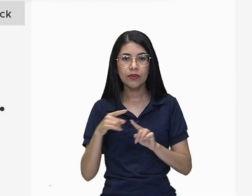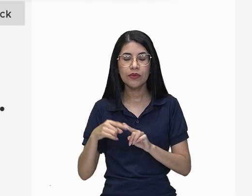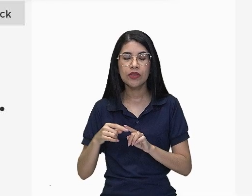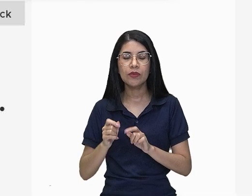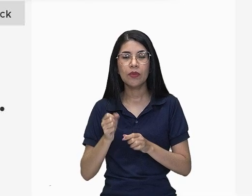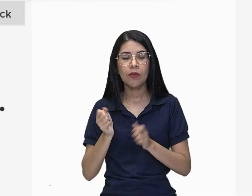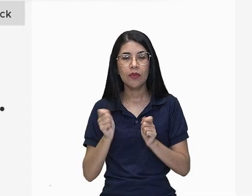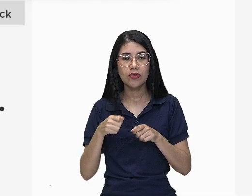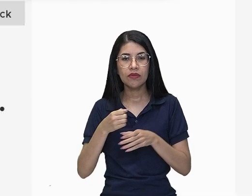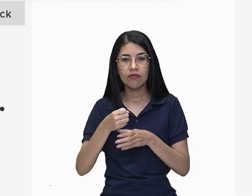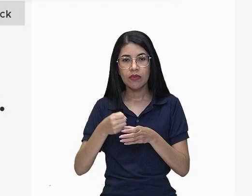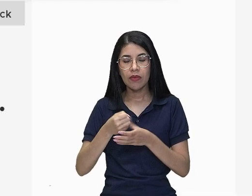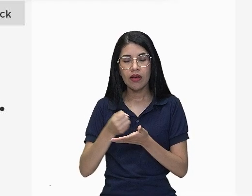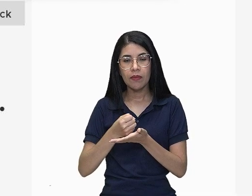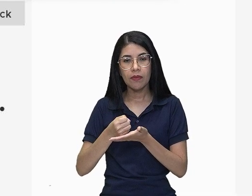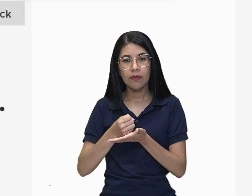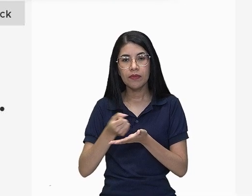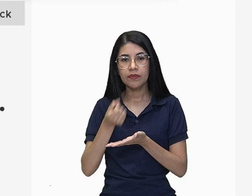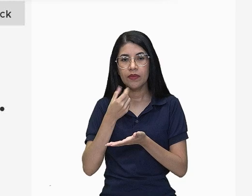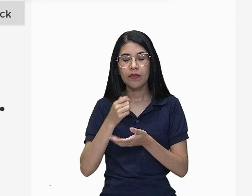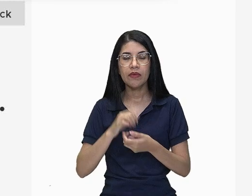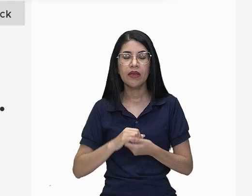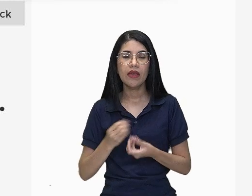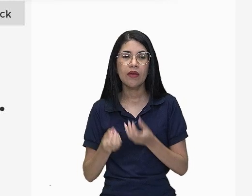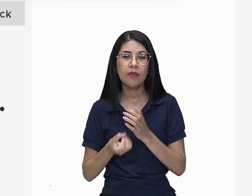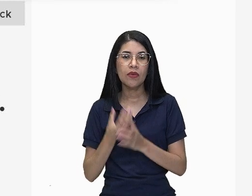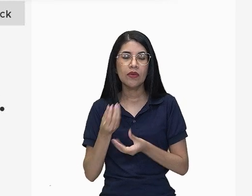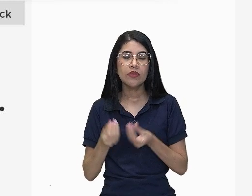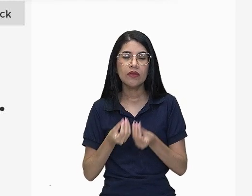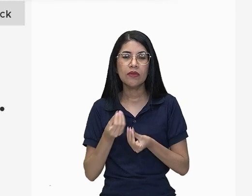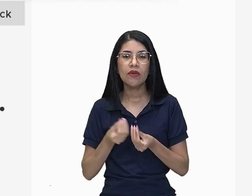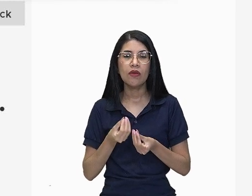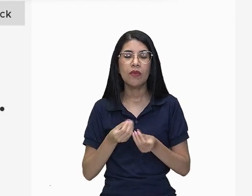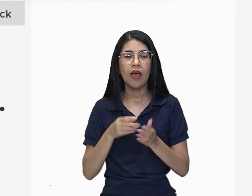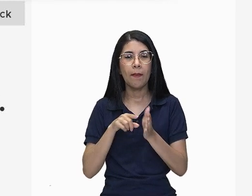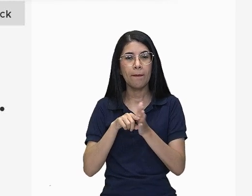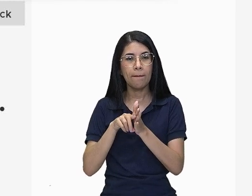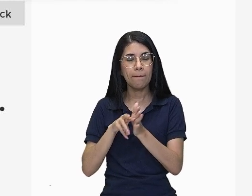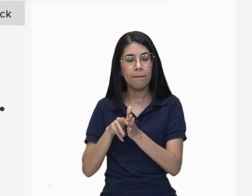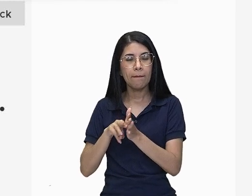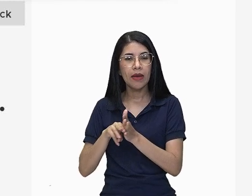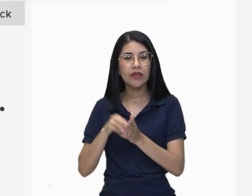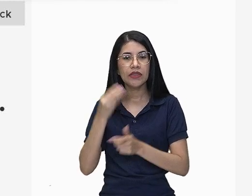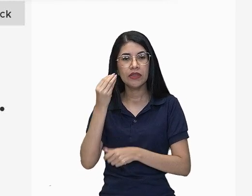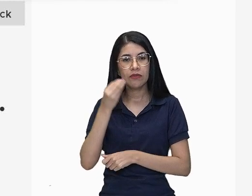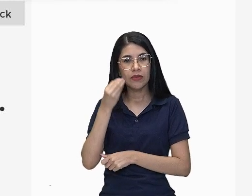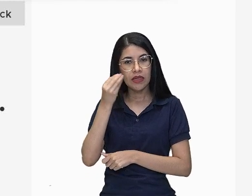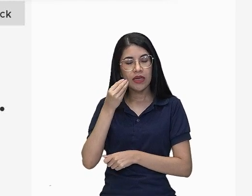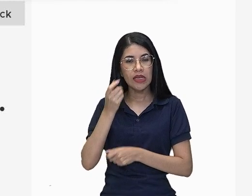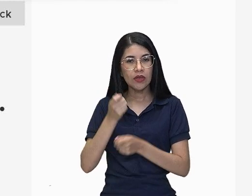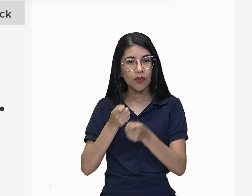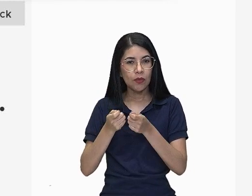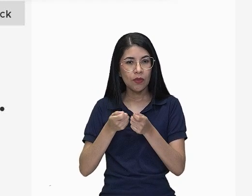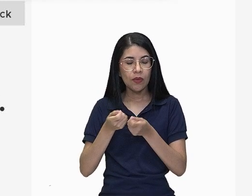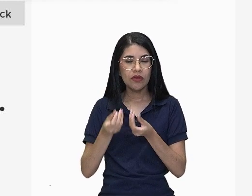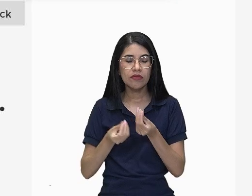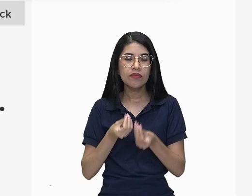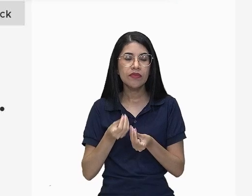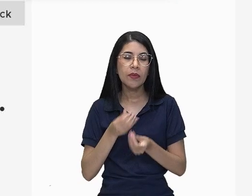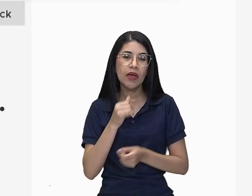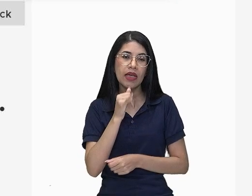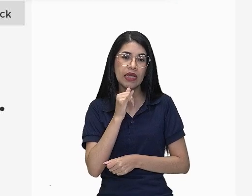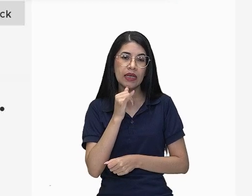né? O conhecimento científico, ele é produzido por meio de métodos e experimentos que são controlados. Por exemplo, né,